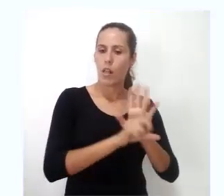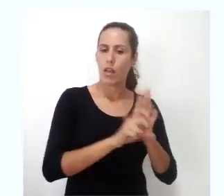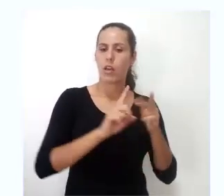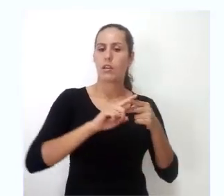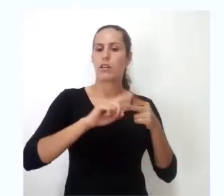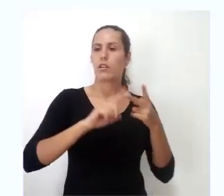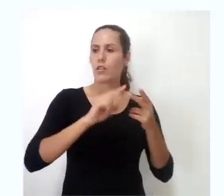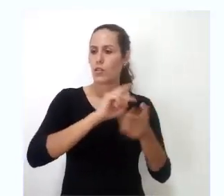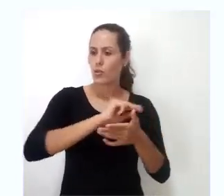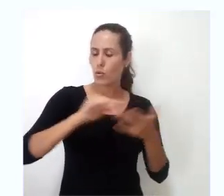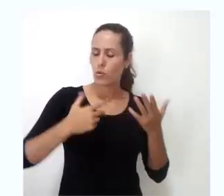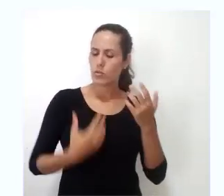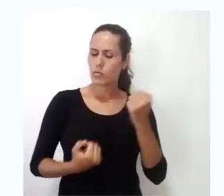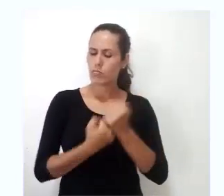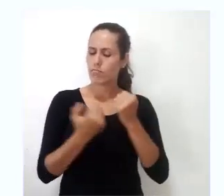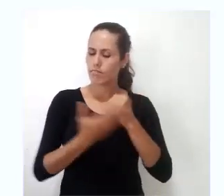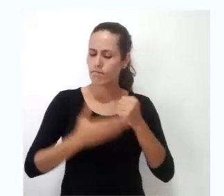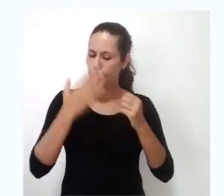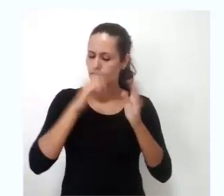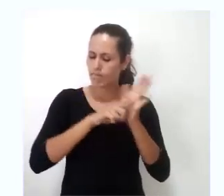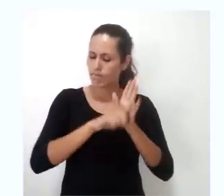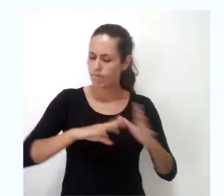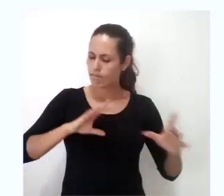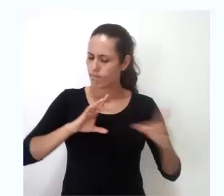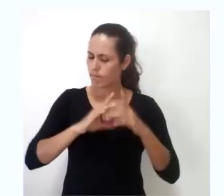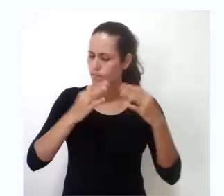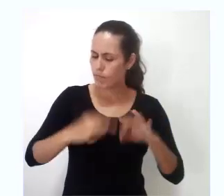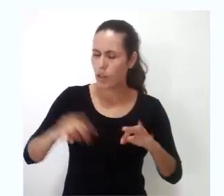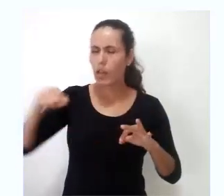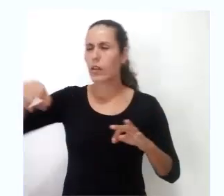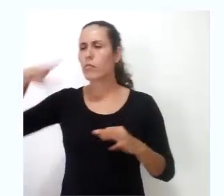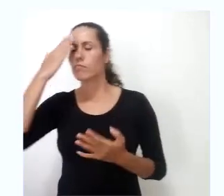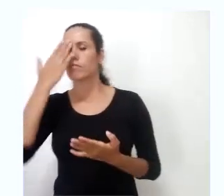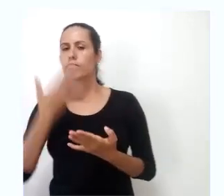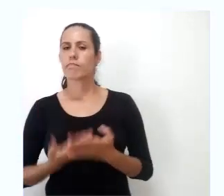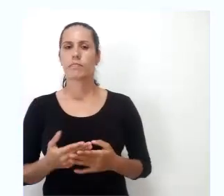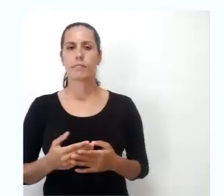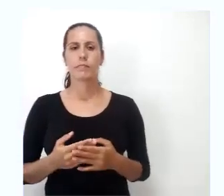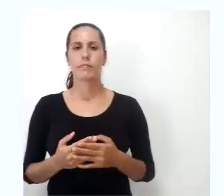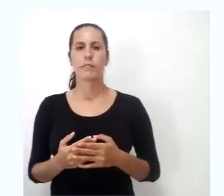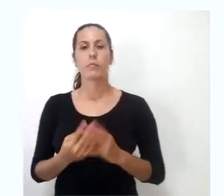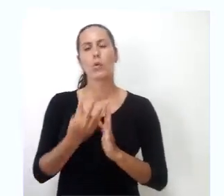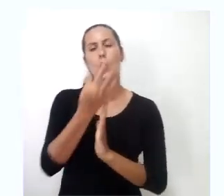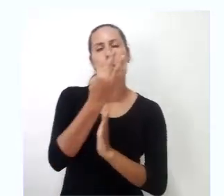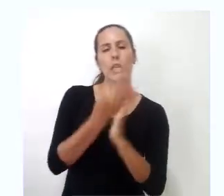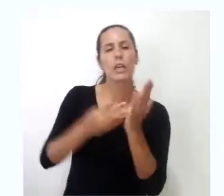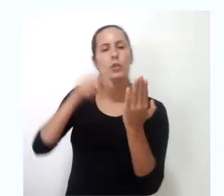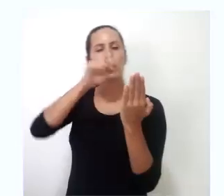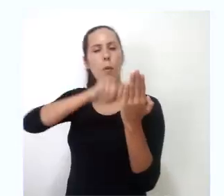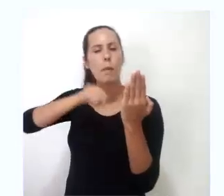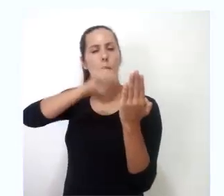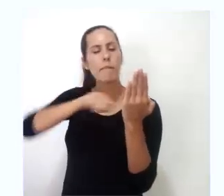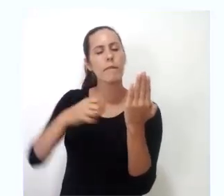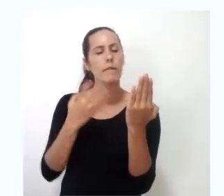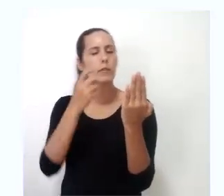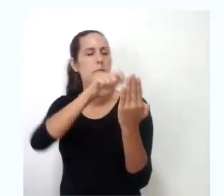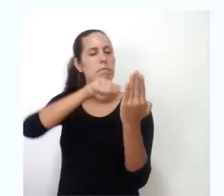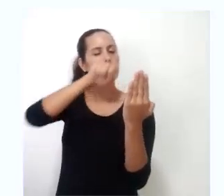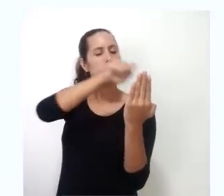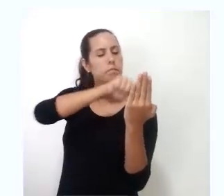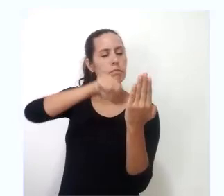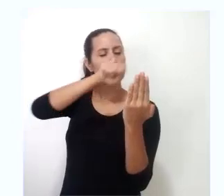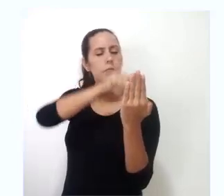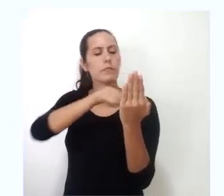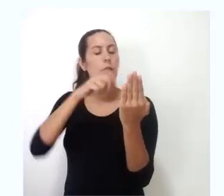para persuadir, fazer com que alguém aceite a sua ideia, compre a sua ideia, a sedução pelo texto. E